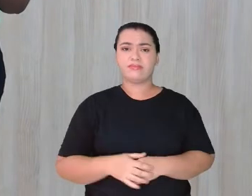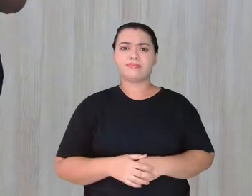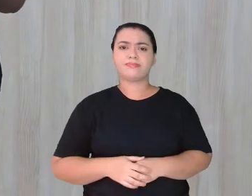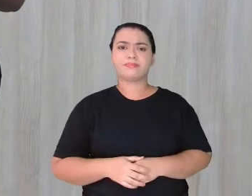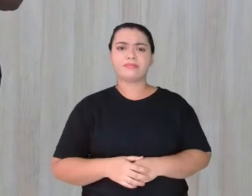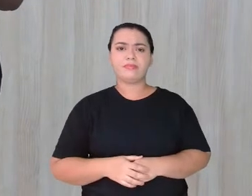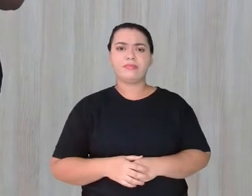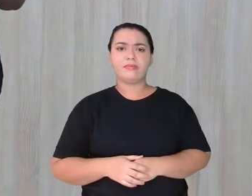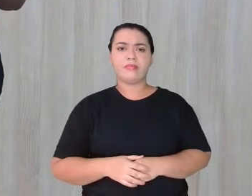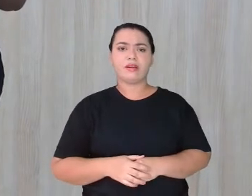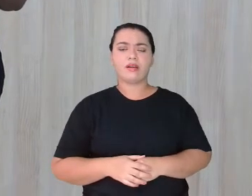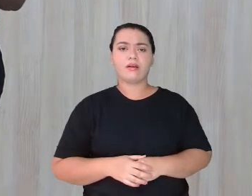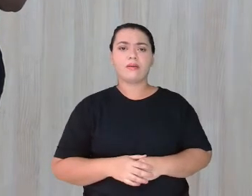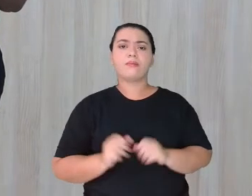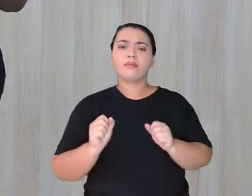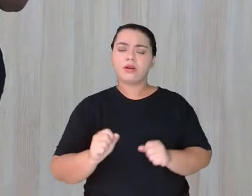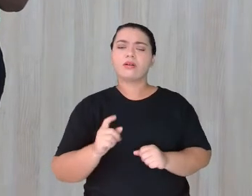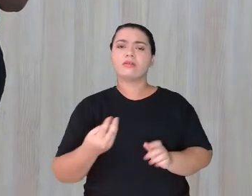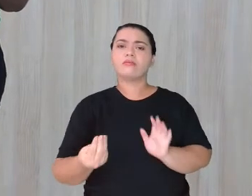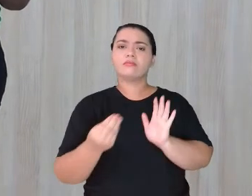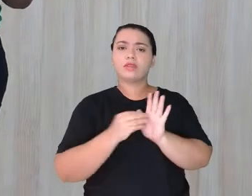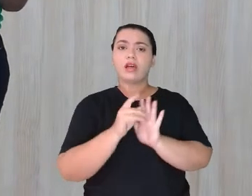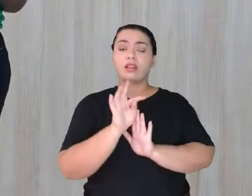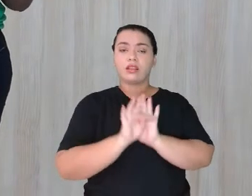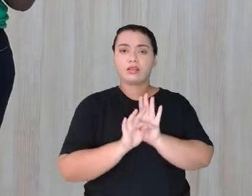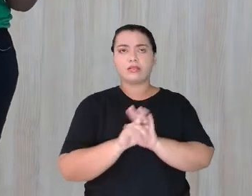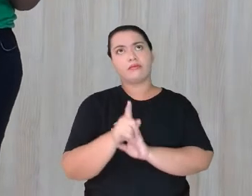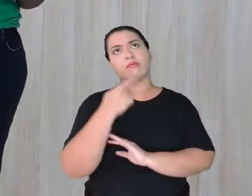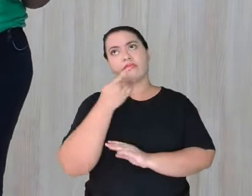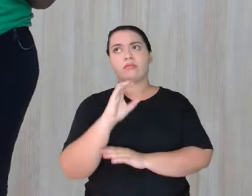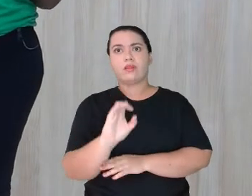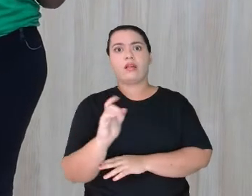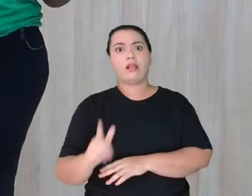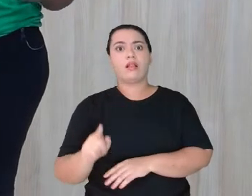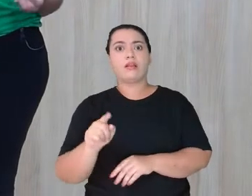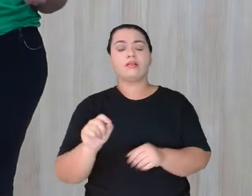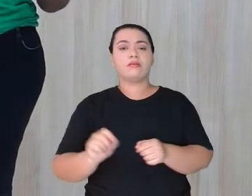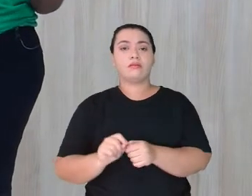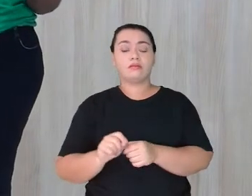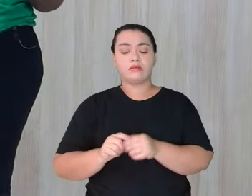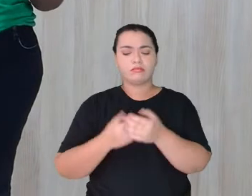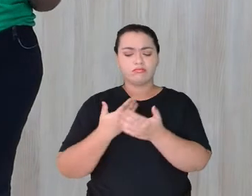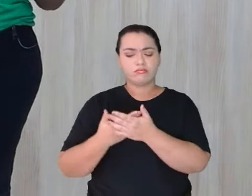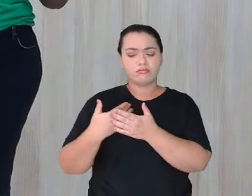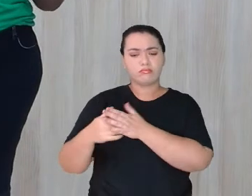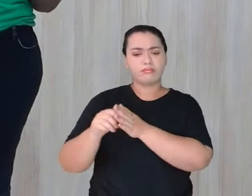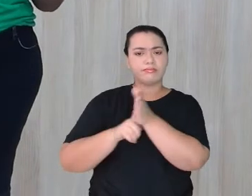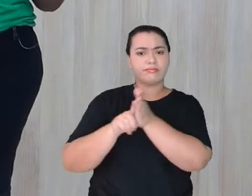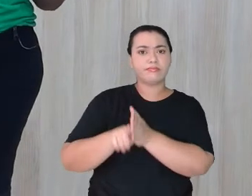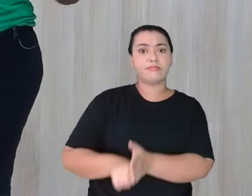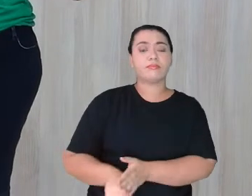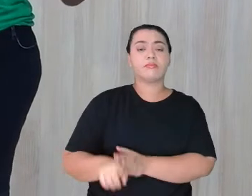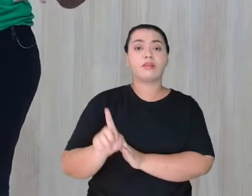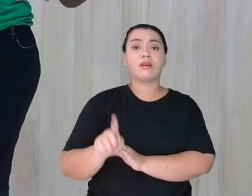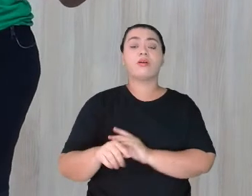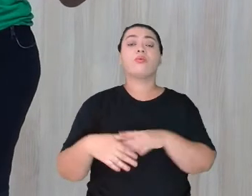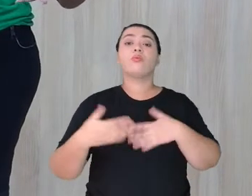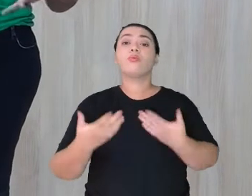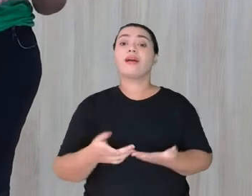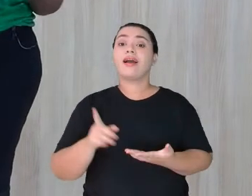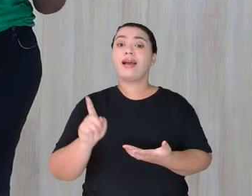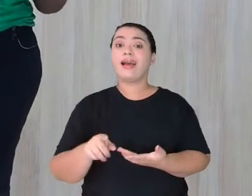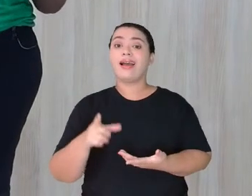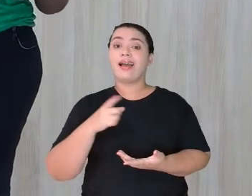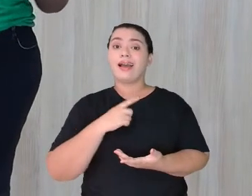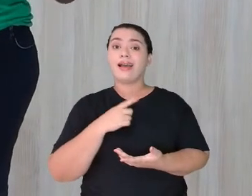pode ser colocado ali no texto. É claro que quando a gente está fazendo um estudo, a tendência é